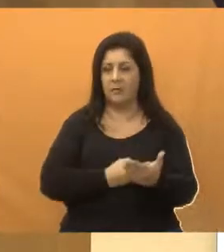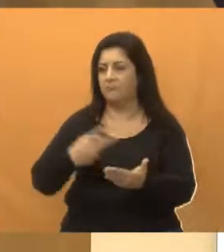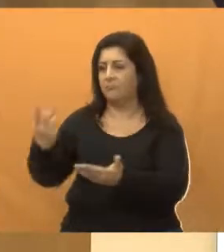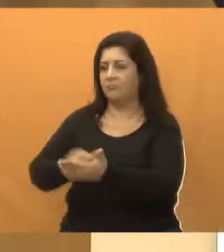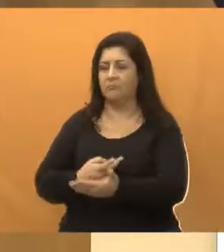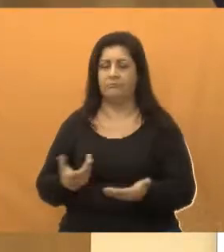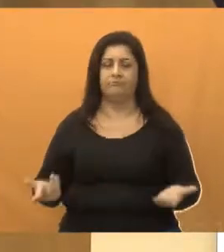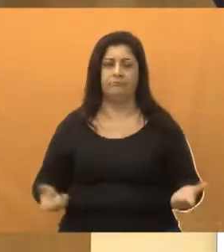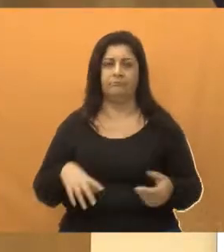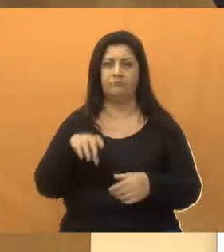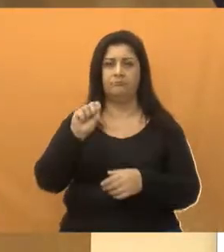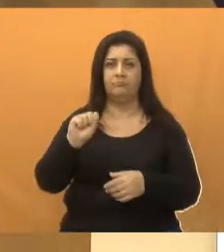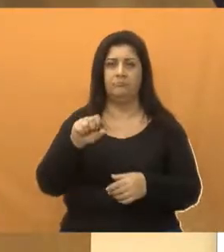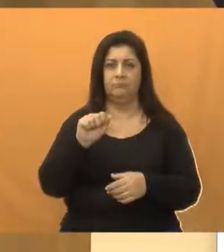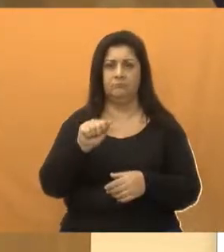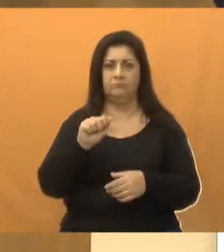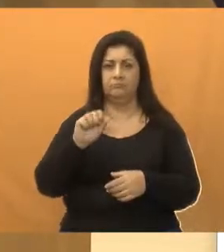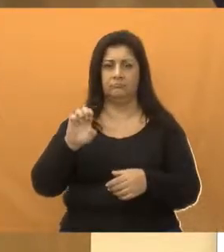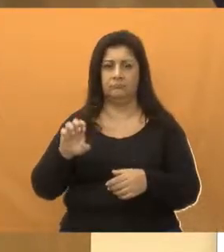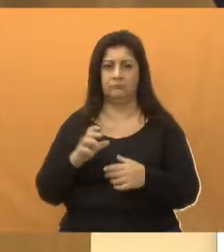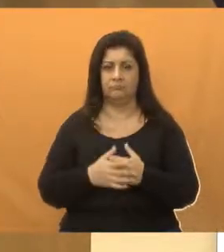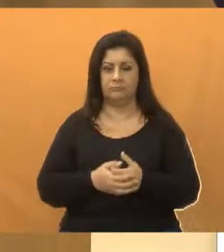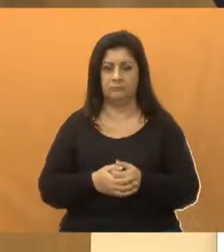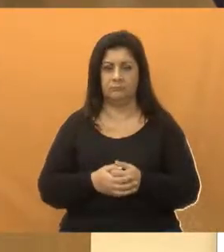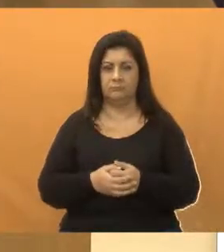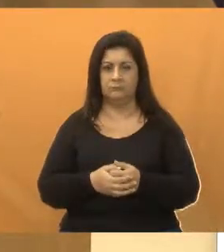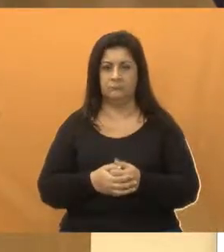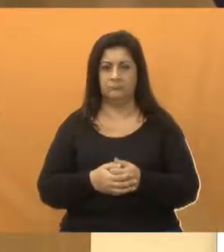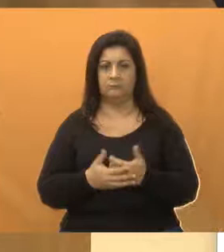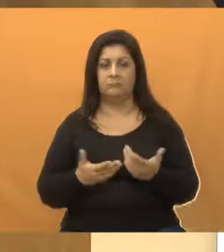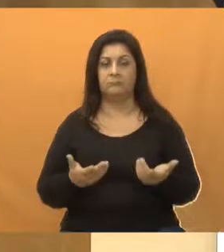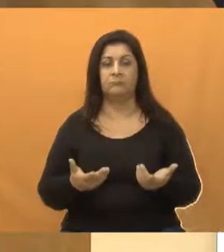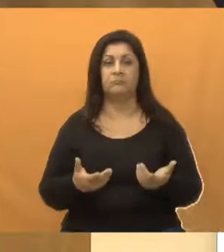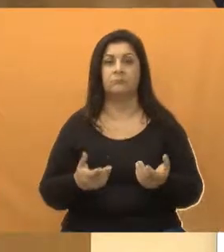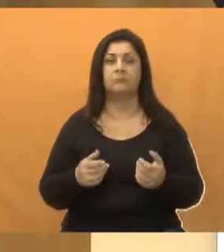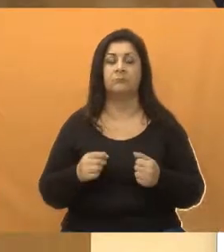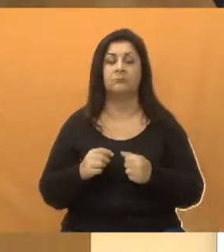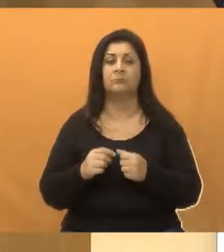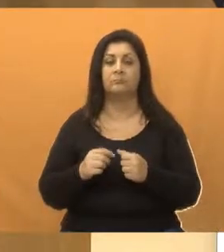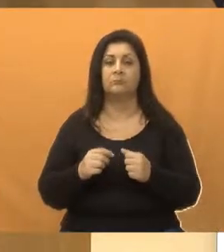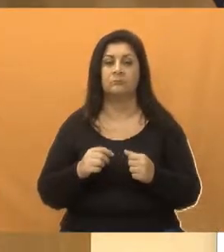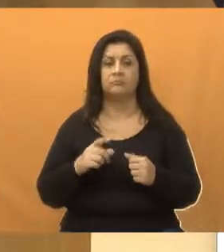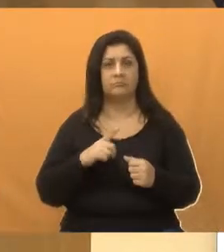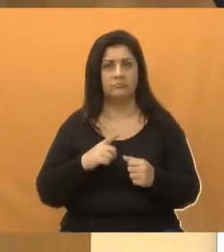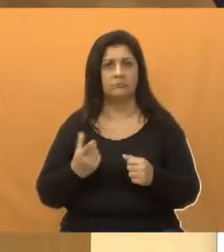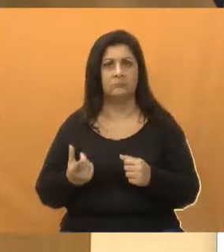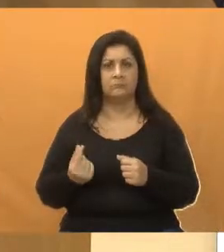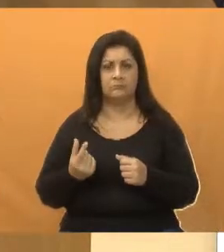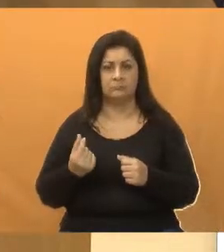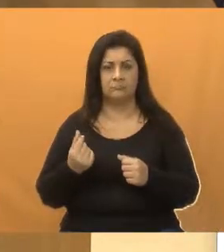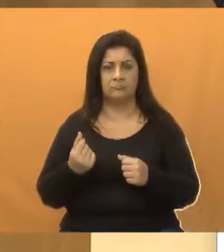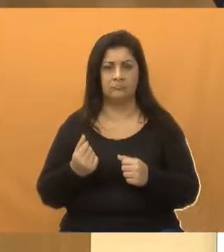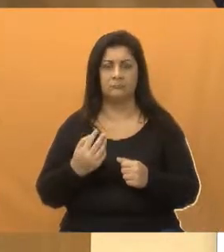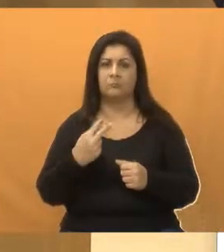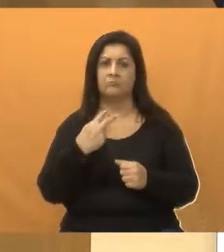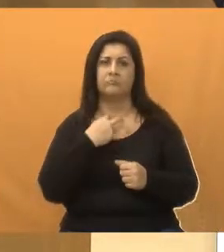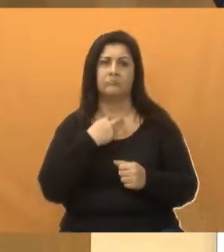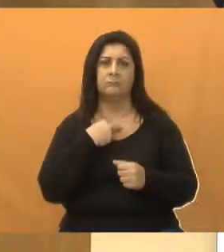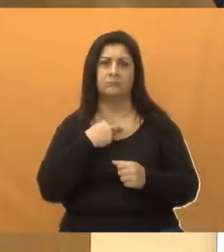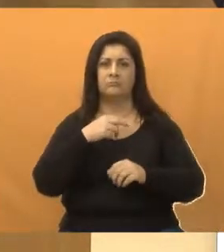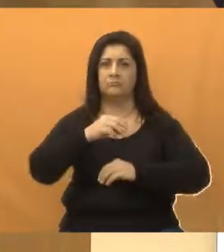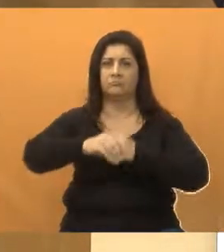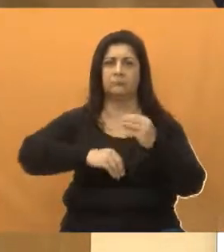O SAI, desde que ele foi criado, ele é uma autarquia. Uma autarquia ela tem independência, inclusive, econômica. Não deve misturar as